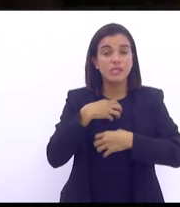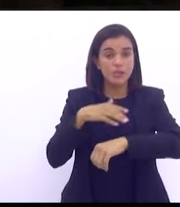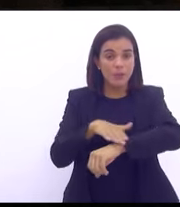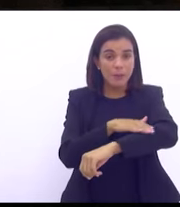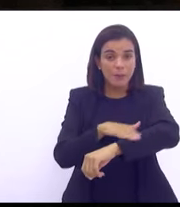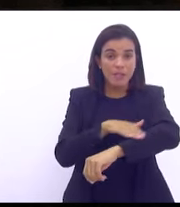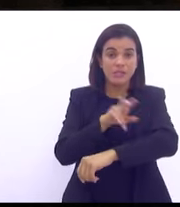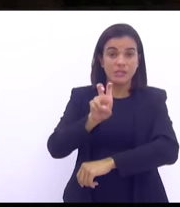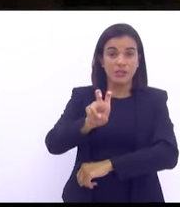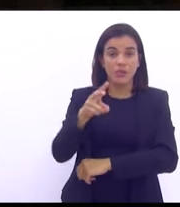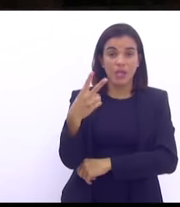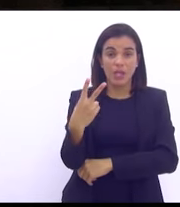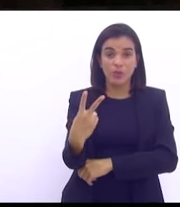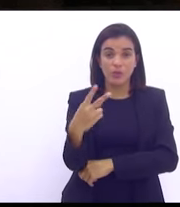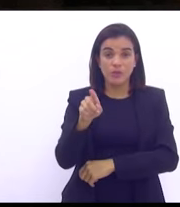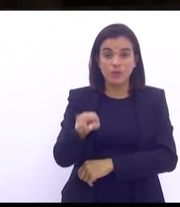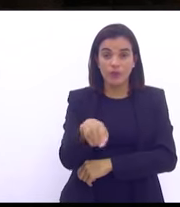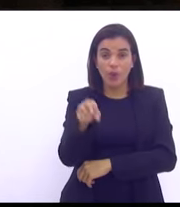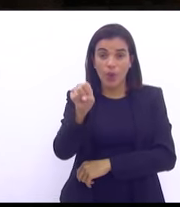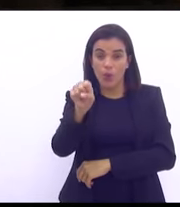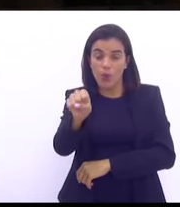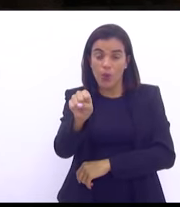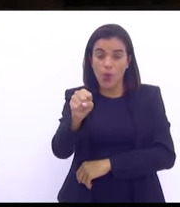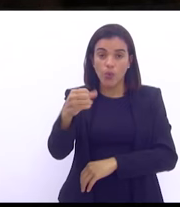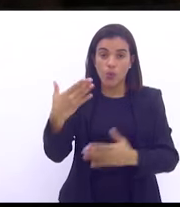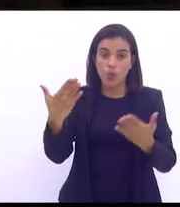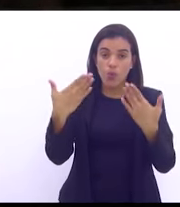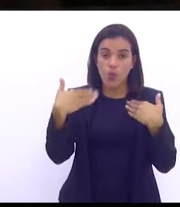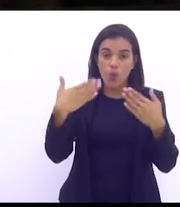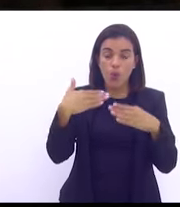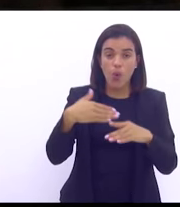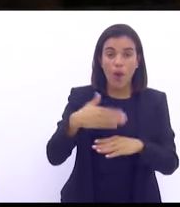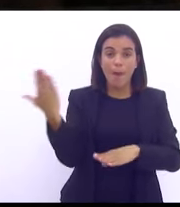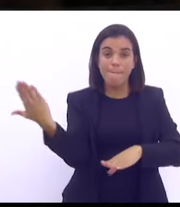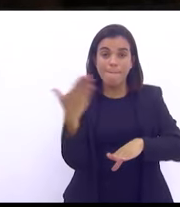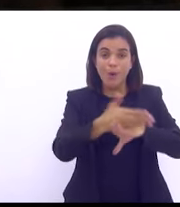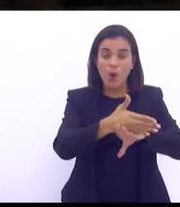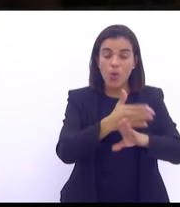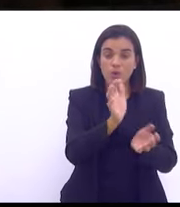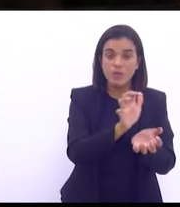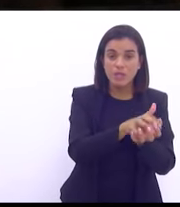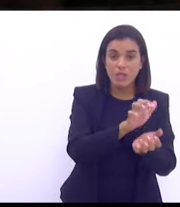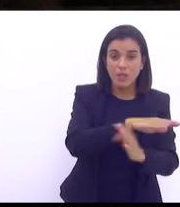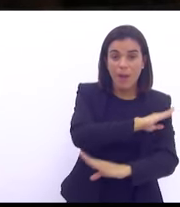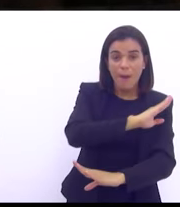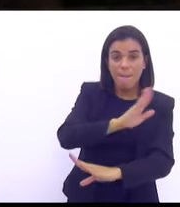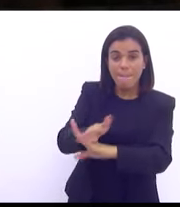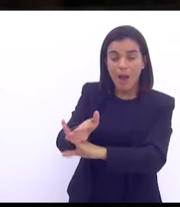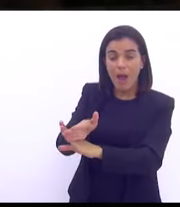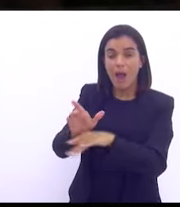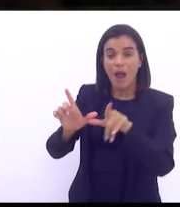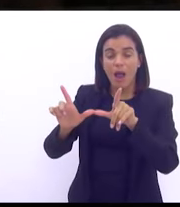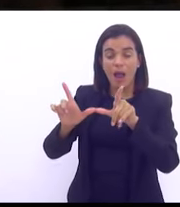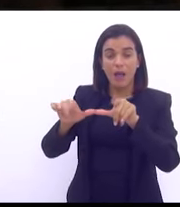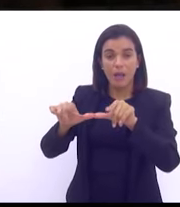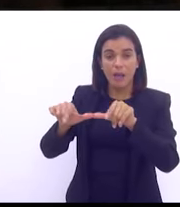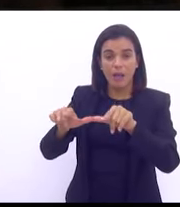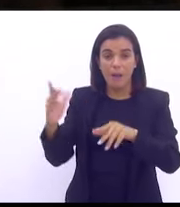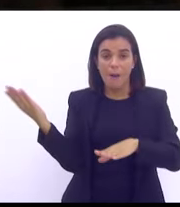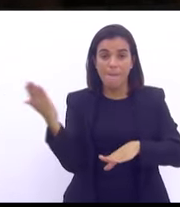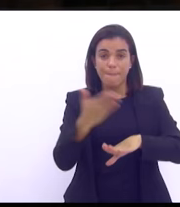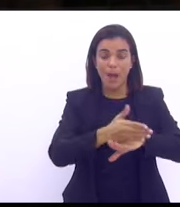52,8 de sensação térmica, maior que Santa Cruz, maior que Bangu, Campo Grande, Engenho de